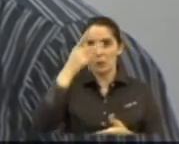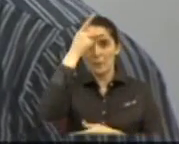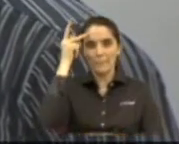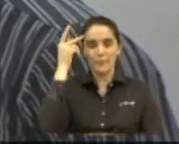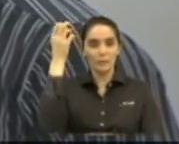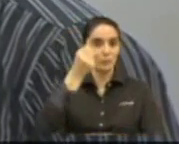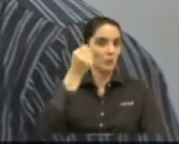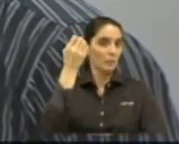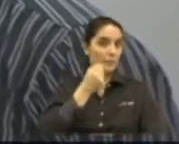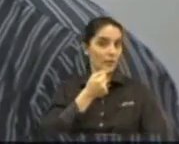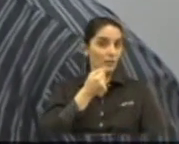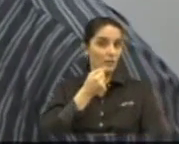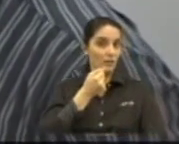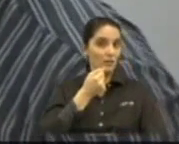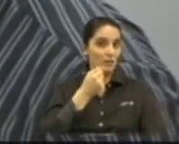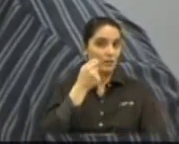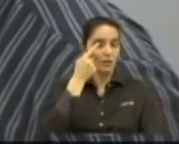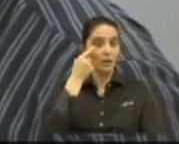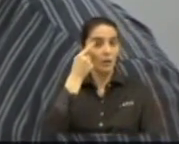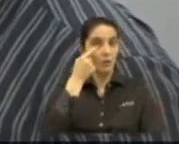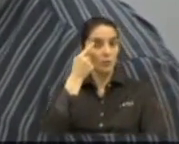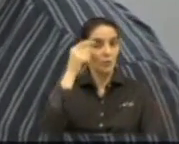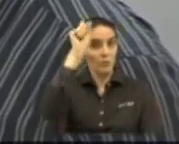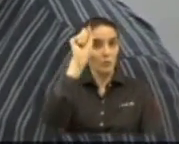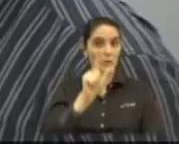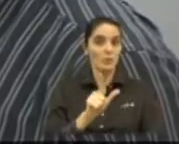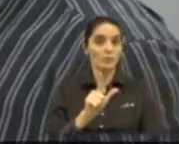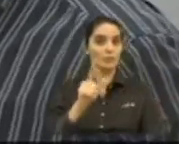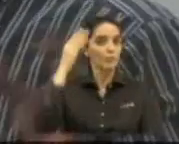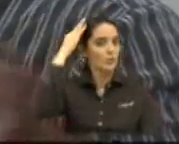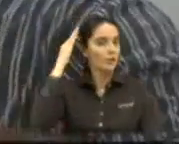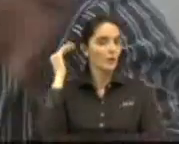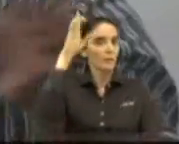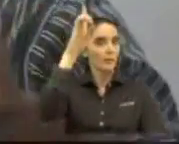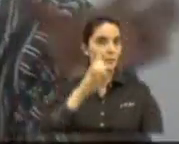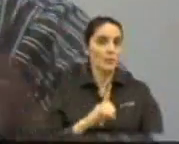brancos, loiros, de olhos azuis e ricos.